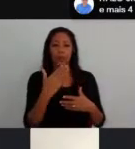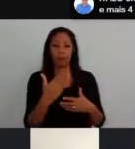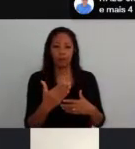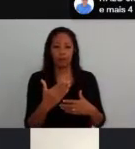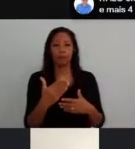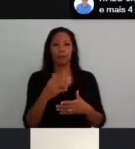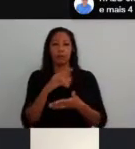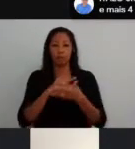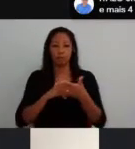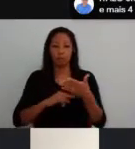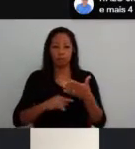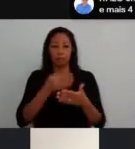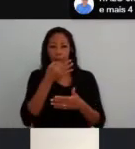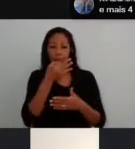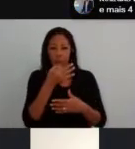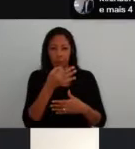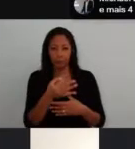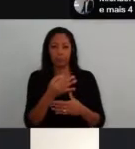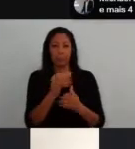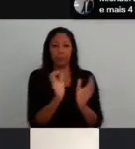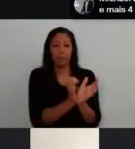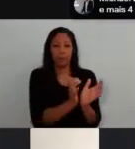das comissões.